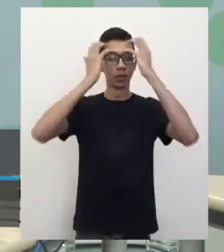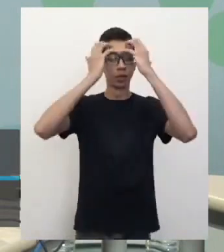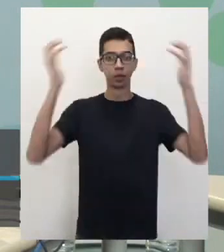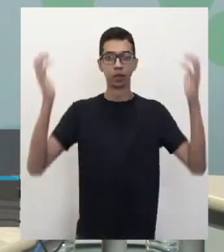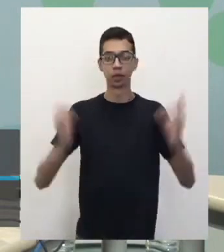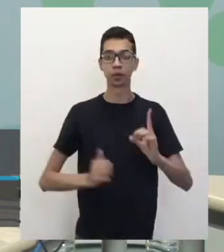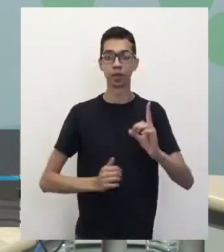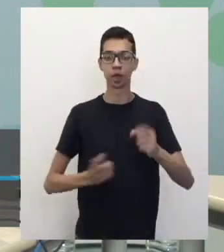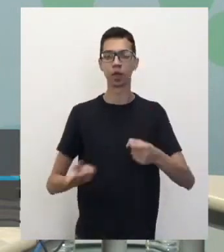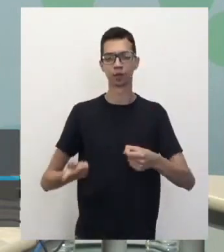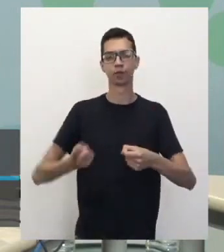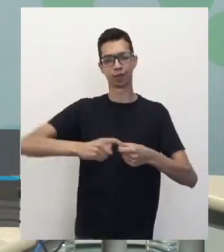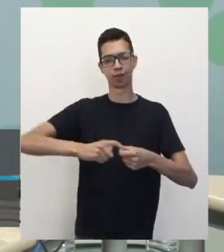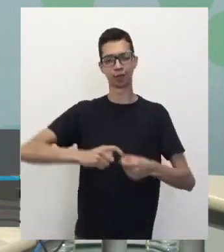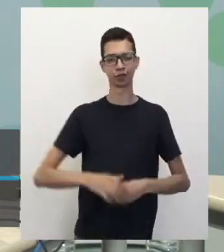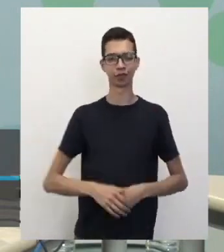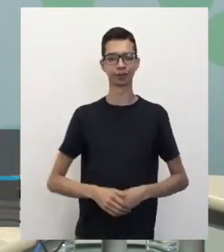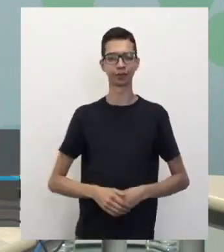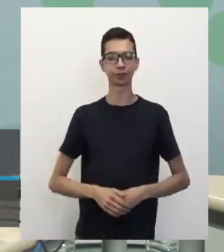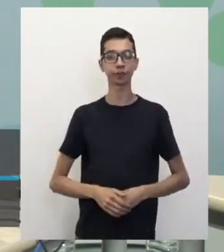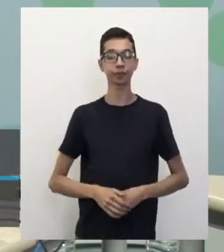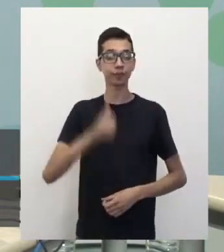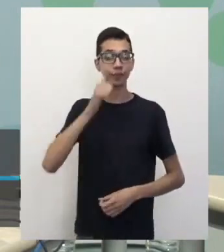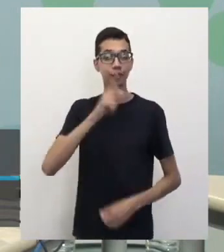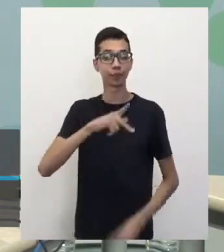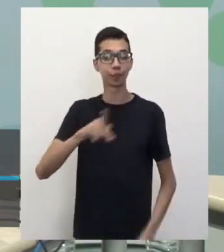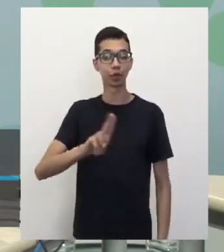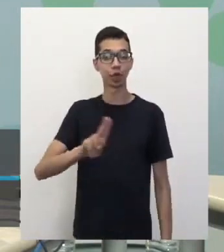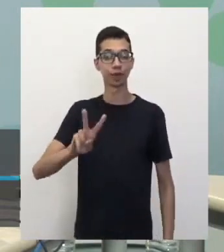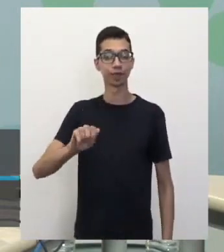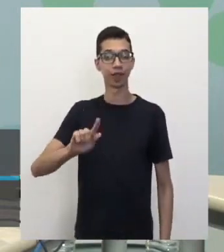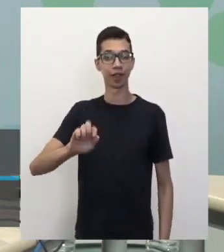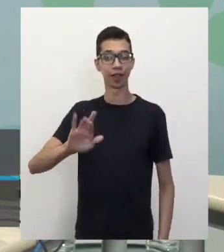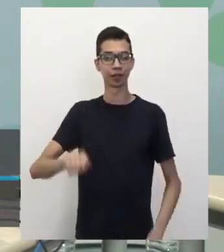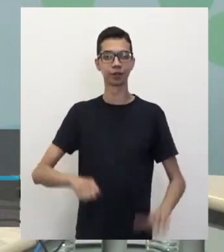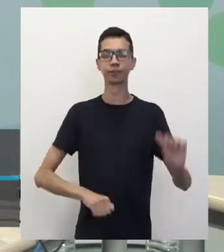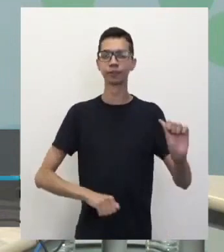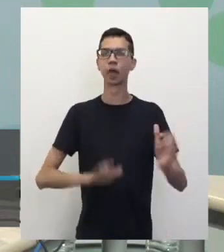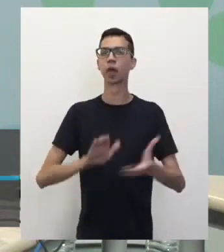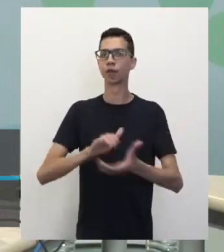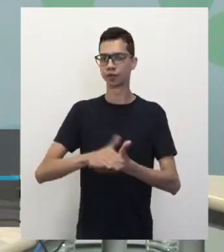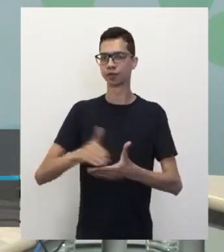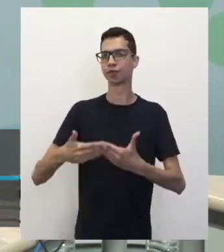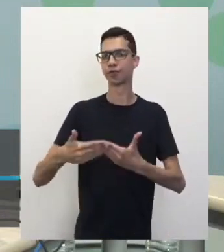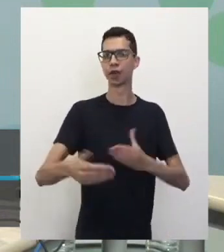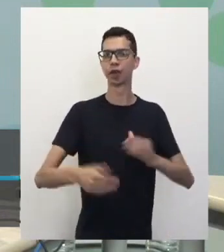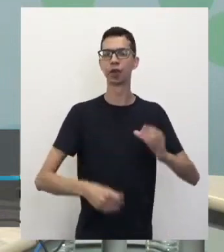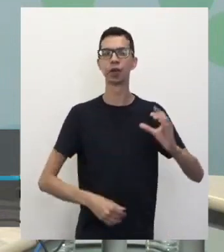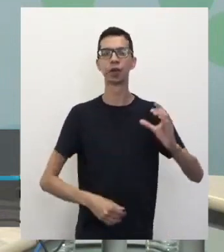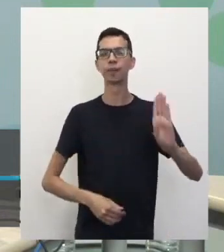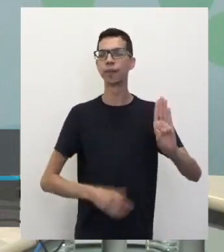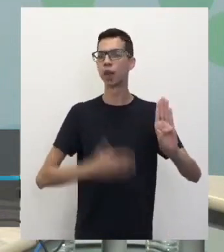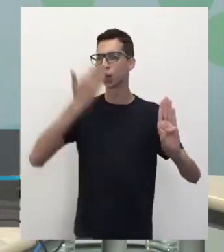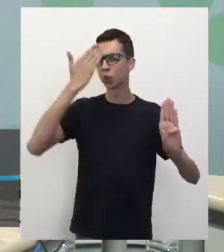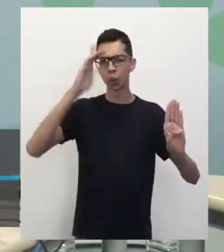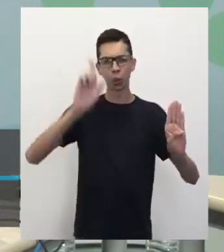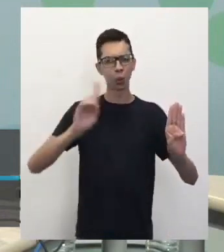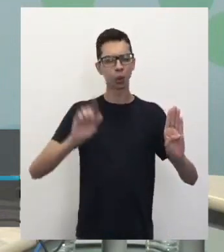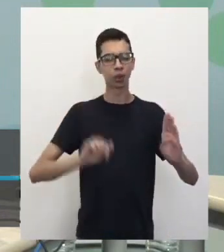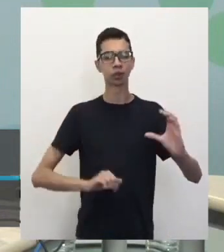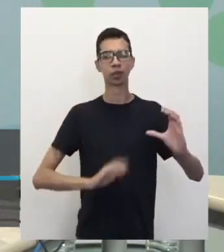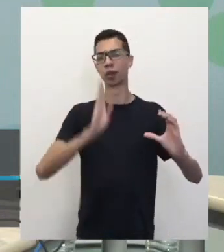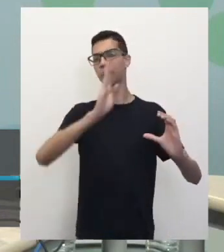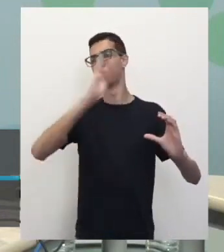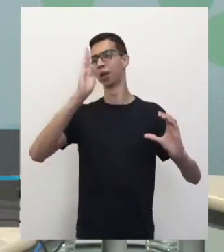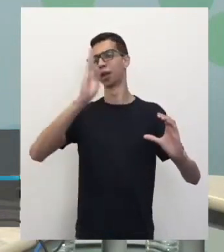ele voltaria. Pro Valéria, A, se casarão. B, não entendi. C, estou passando mal. D,